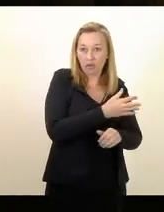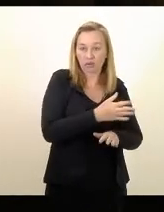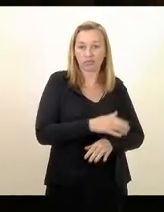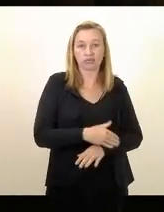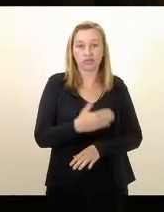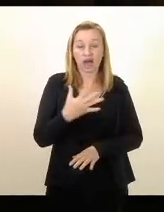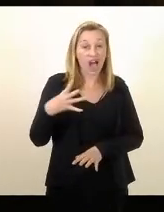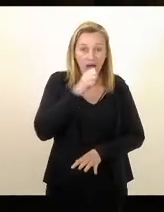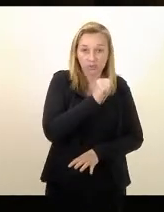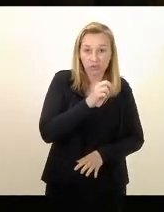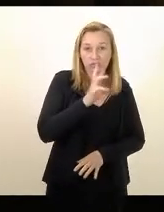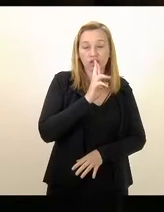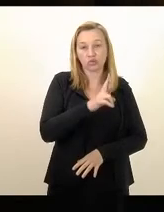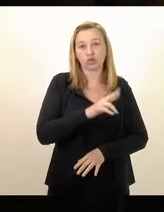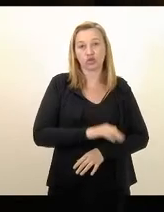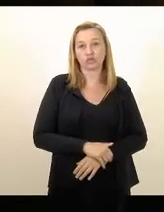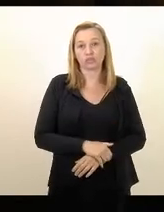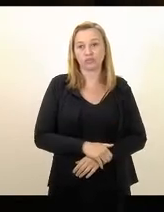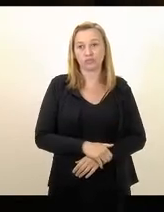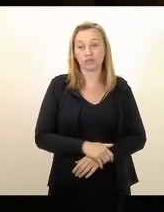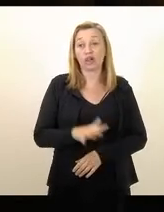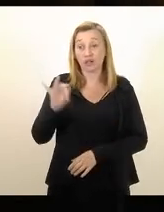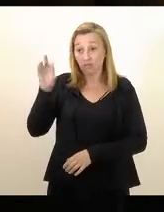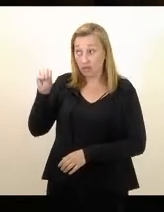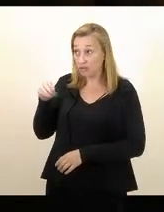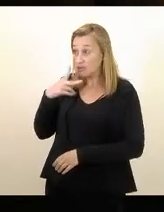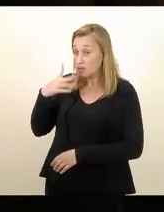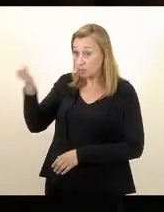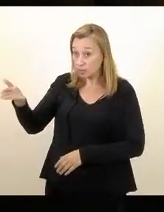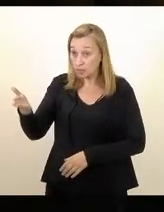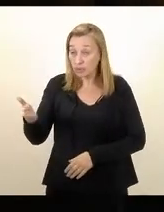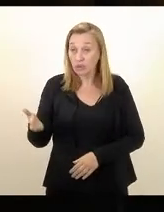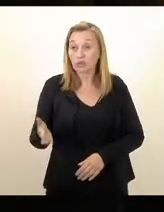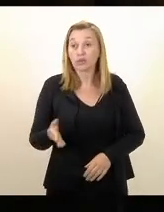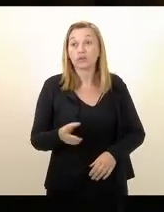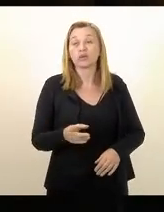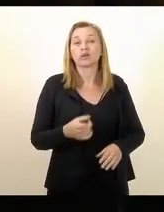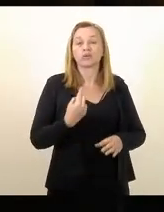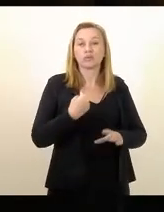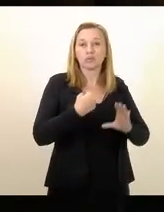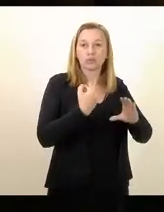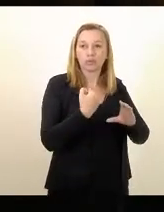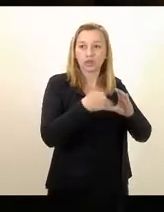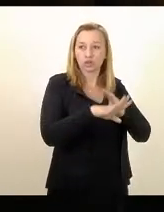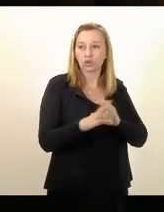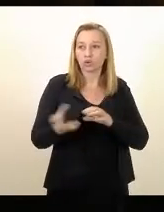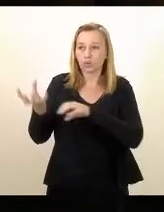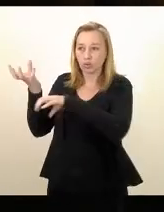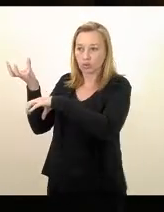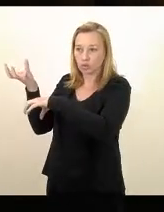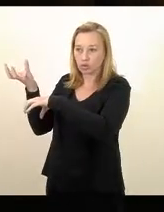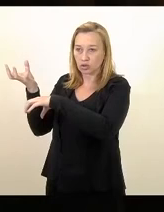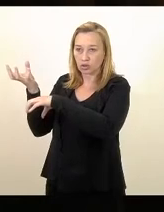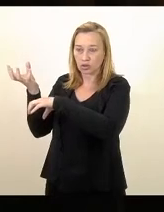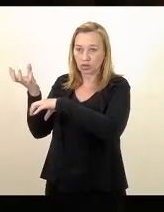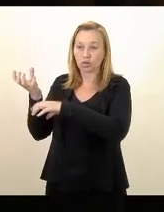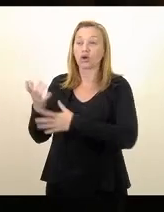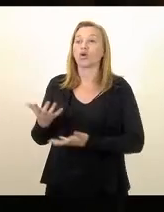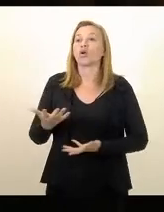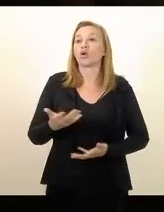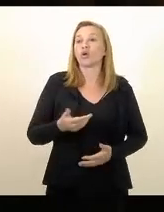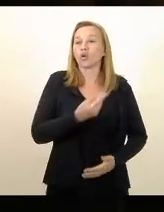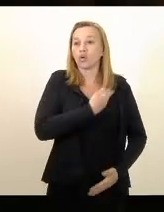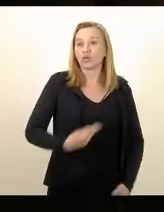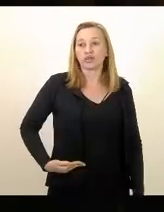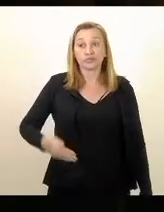reforma como disse o Flávio aqui agora há pouco mandou-se uma medida provisória ao Congresso ainda sob o governo ilegítimo de Michel Temer porque proveniente